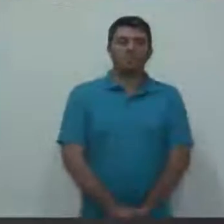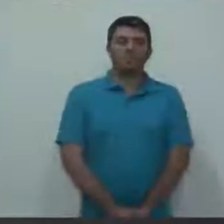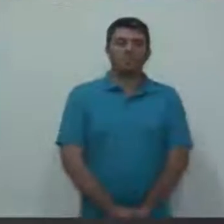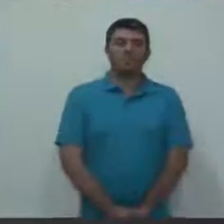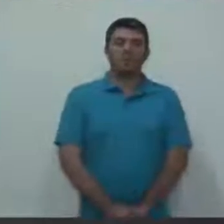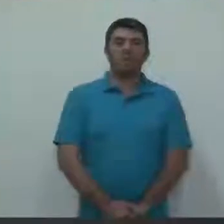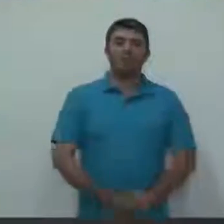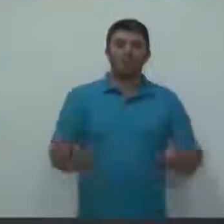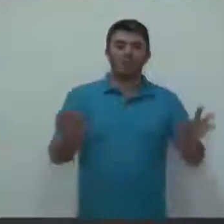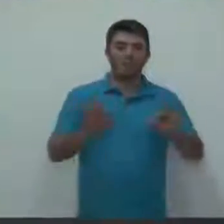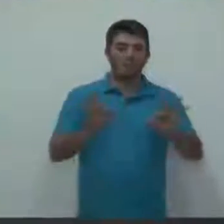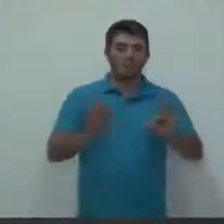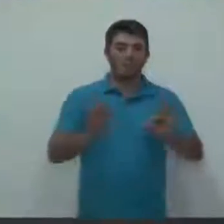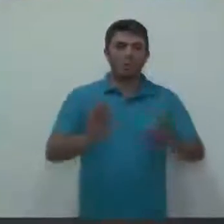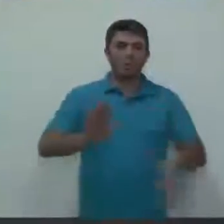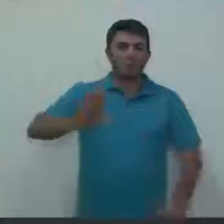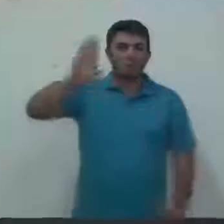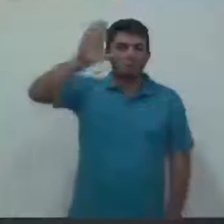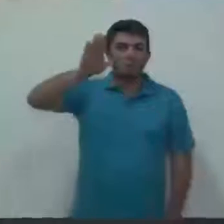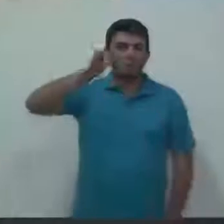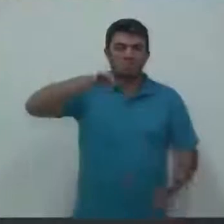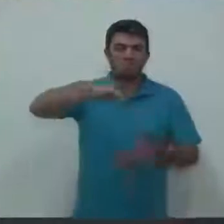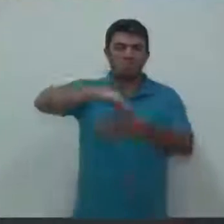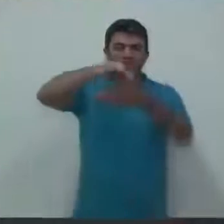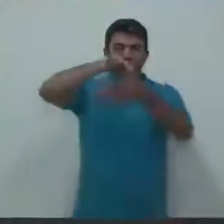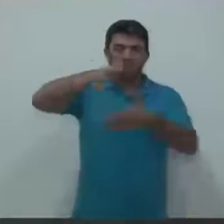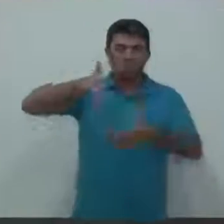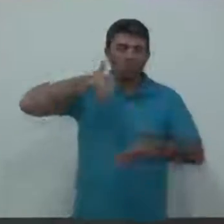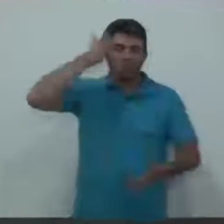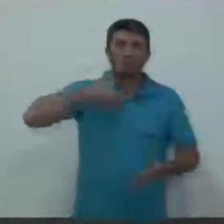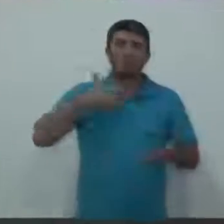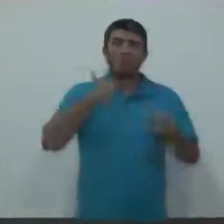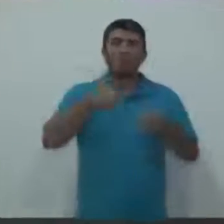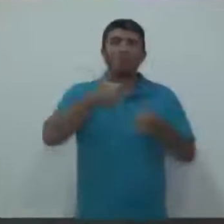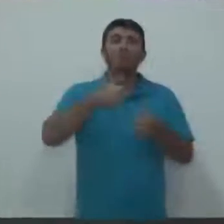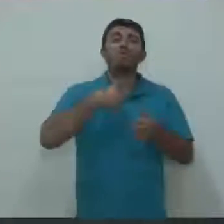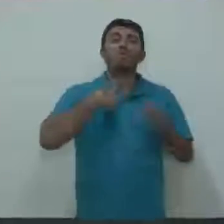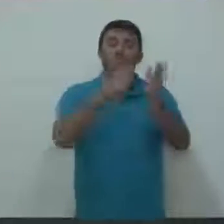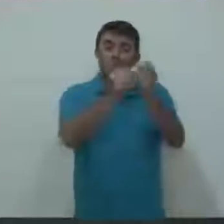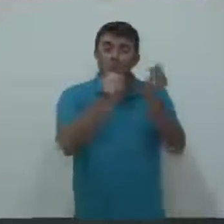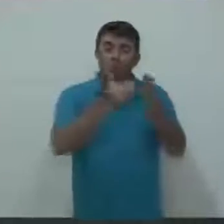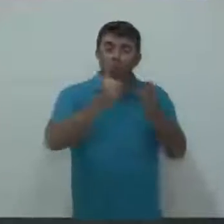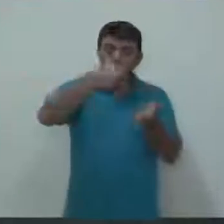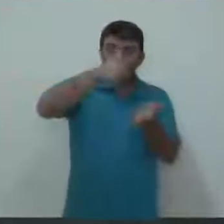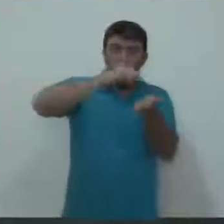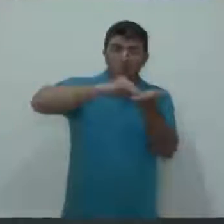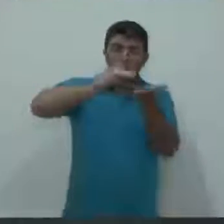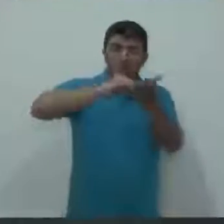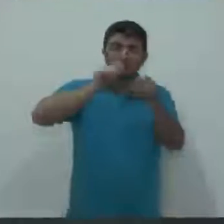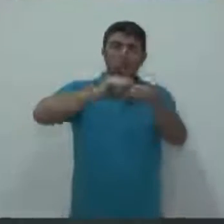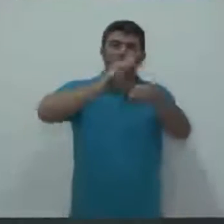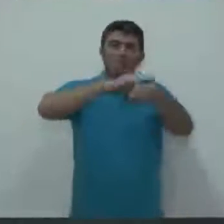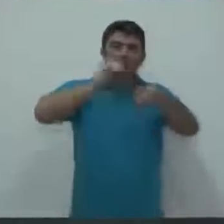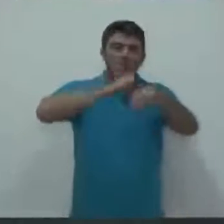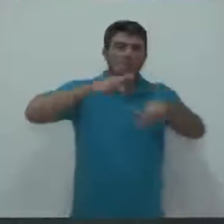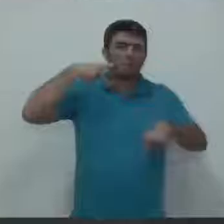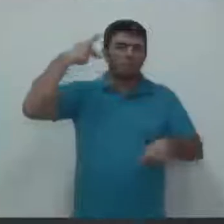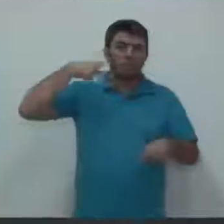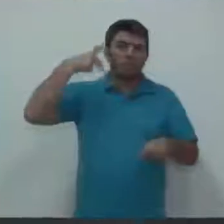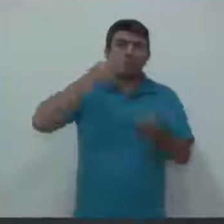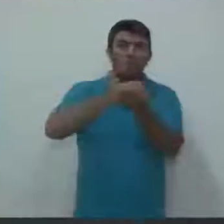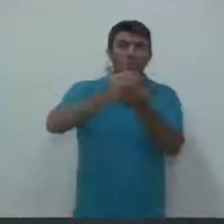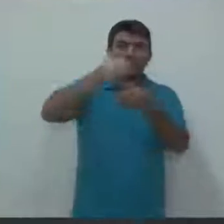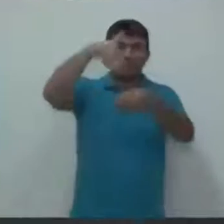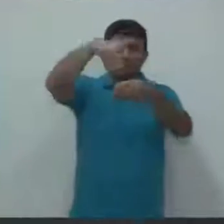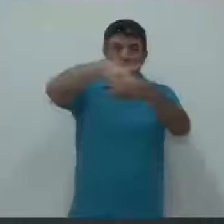Não havendo mais nenhuma manifestação de lideranças, solicito ao primeiro secretário que proceda a chamada dos vereadores e vereadoras para a votação